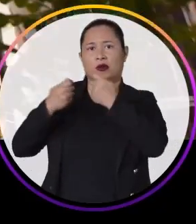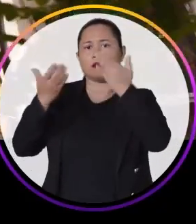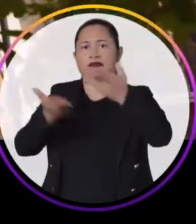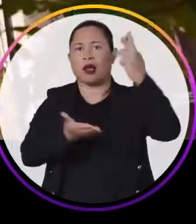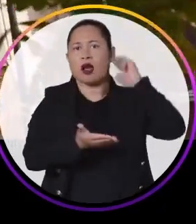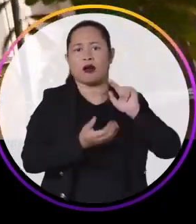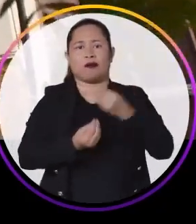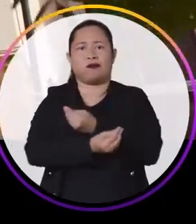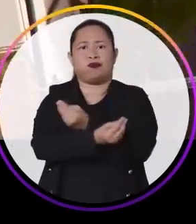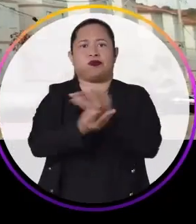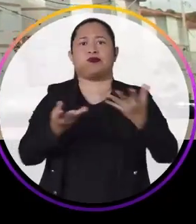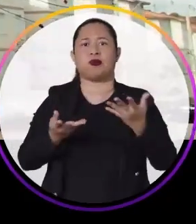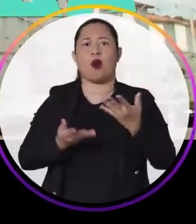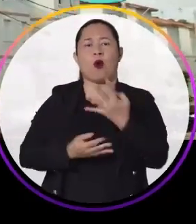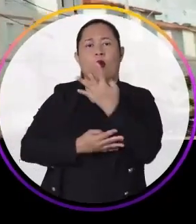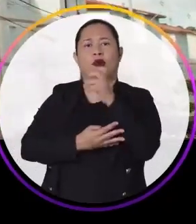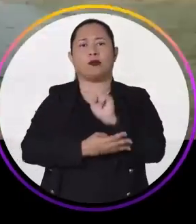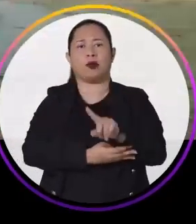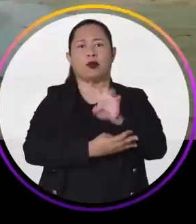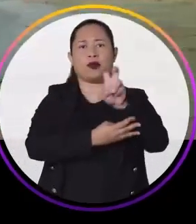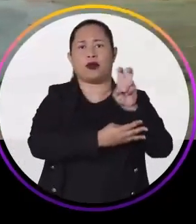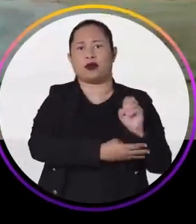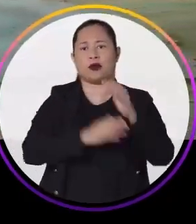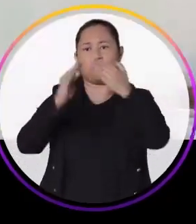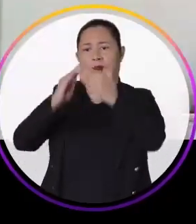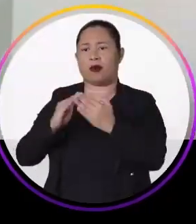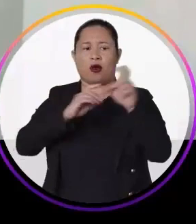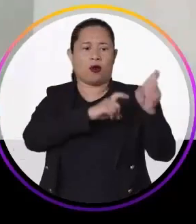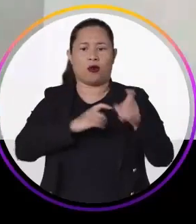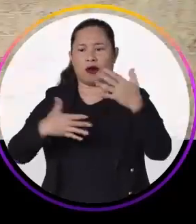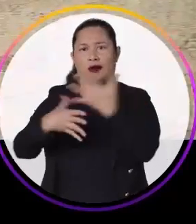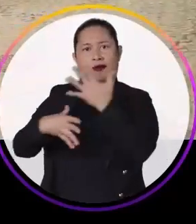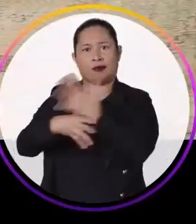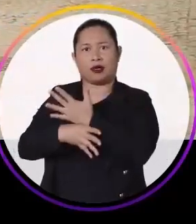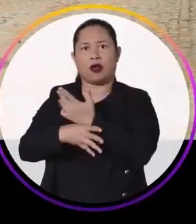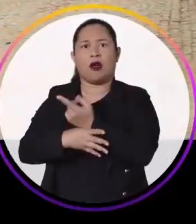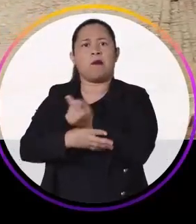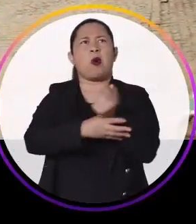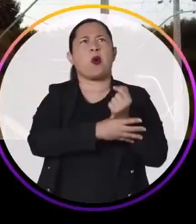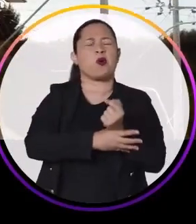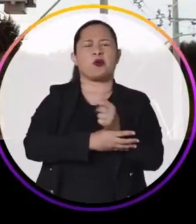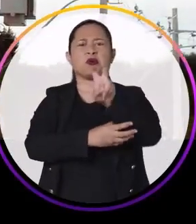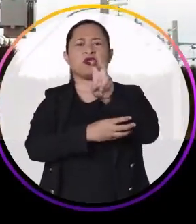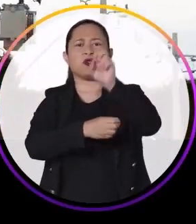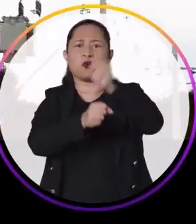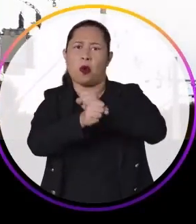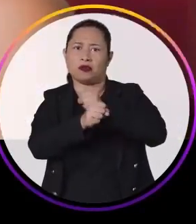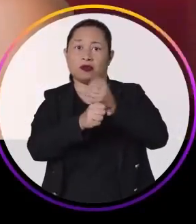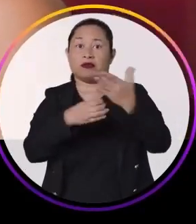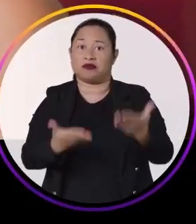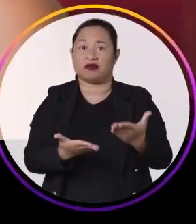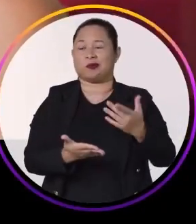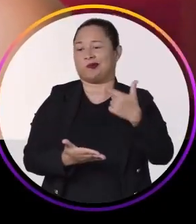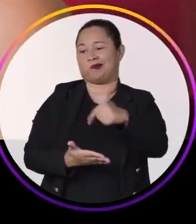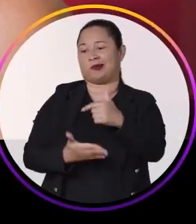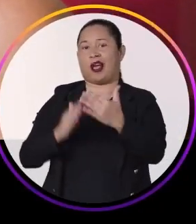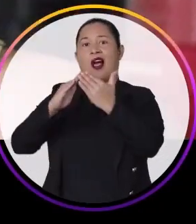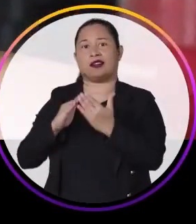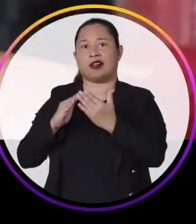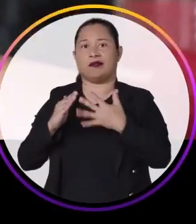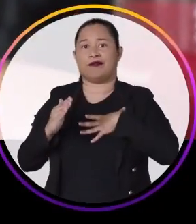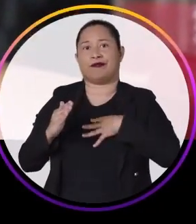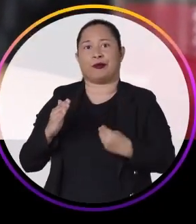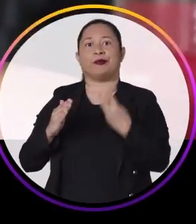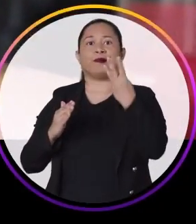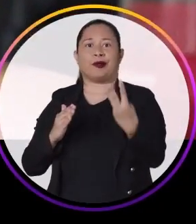Caruaru, Raquel entregou mais de 4.500 moradias nas zonas rural e urbana em pouco mais de 5 anos. Eu estava sem casa,